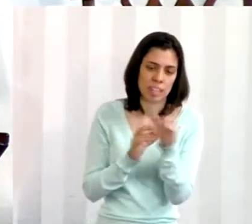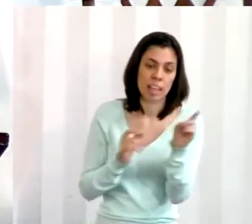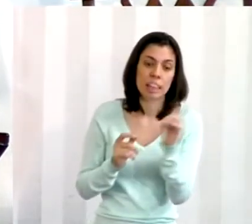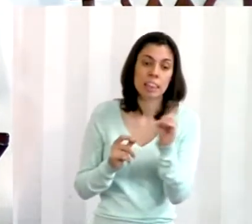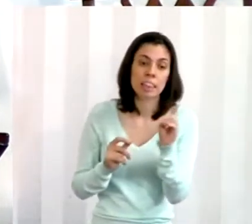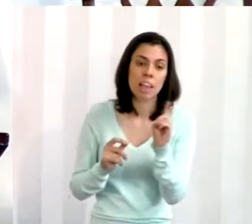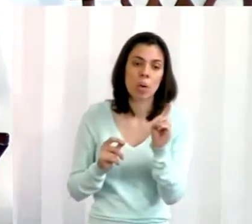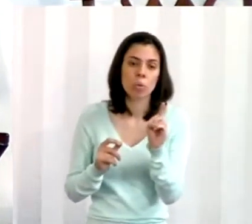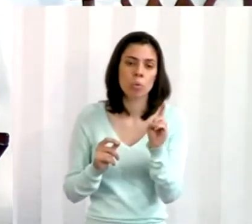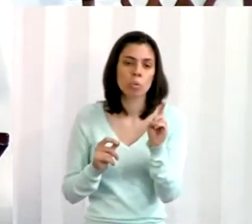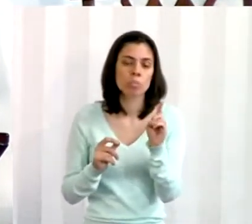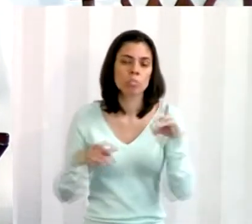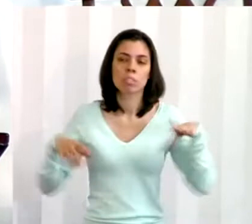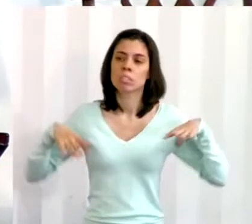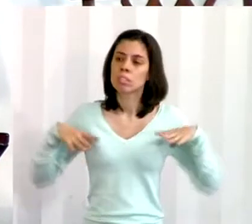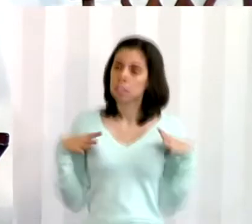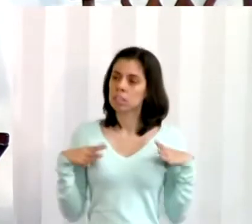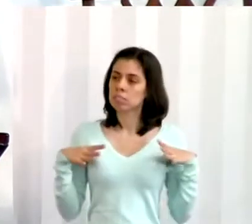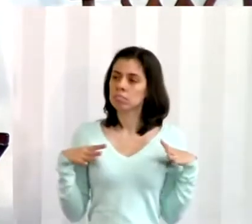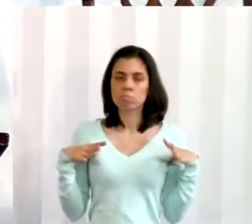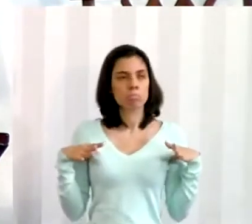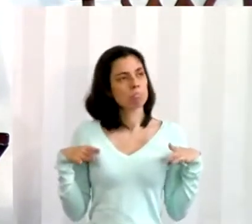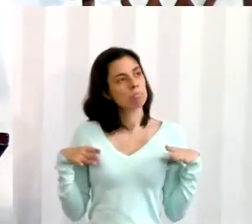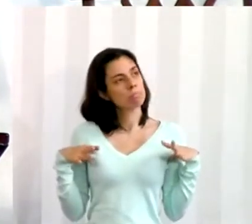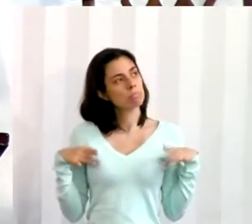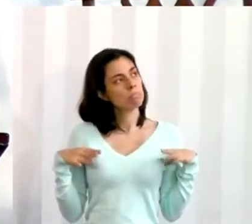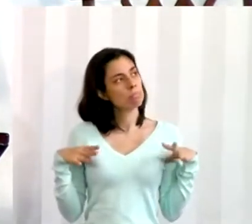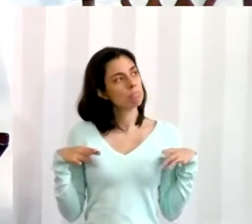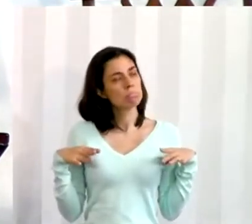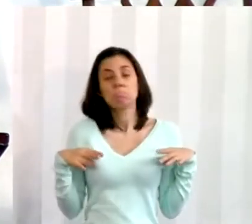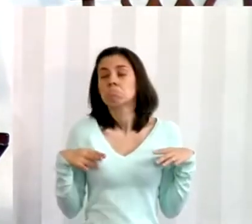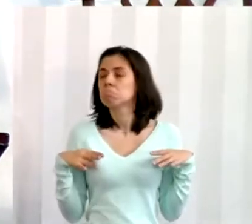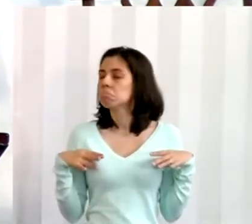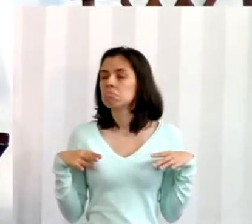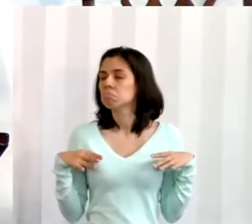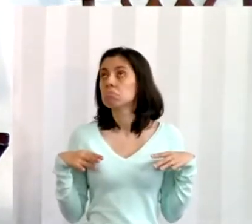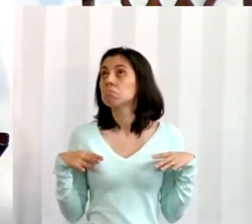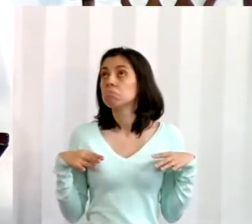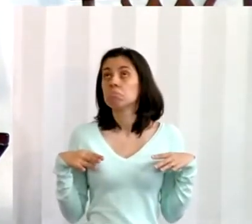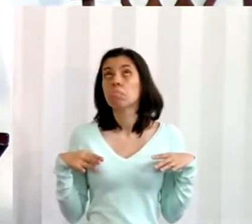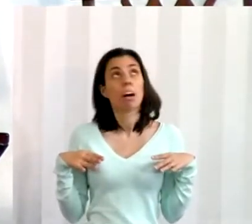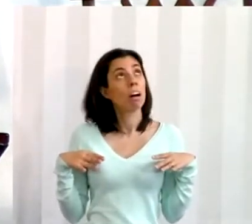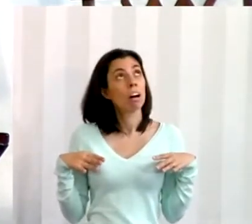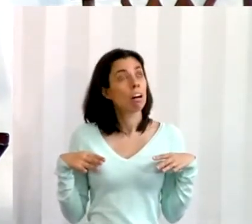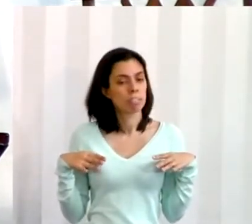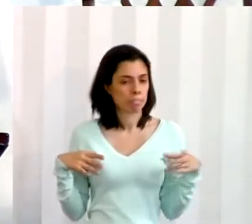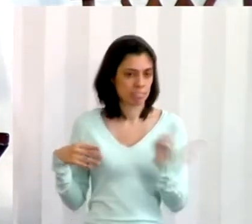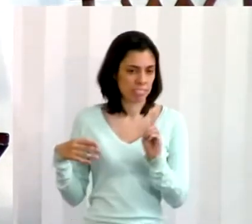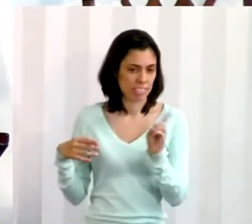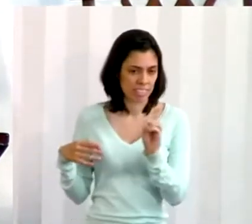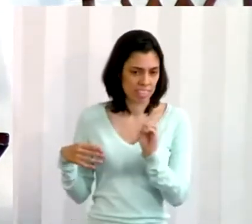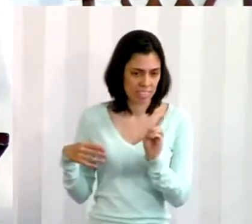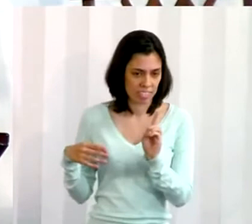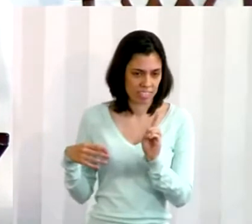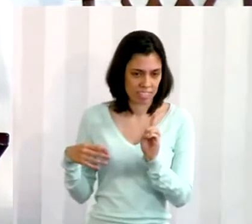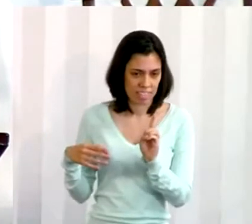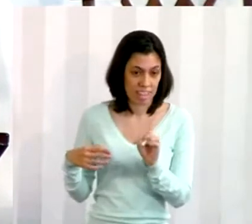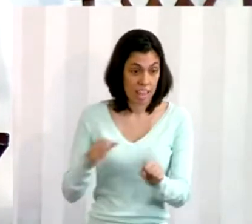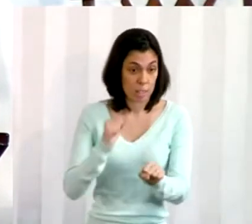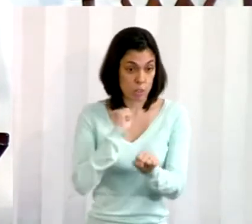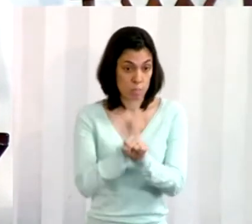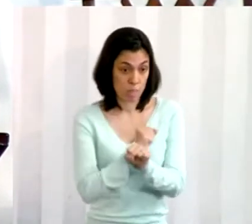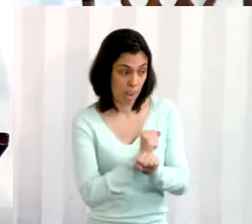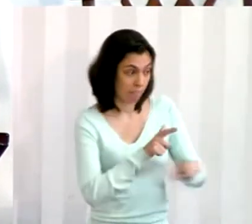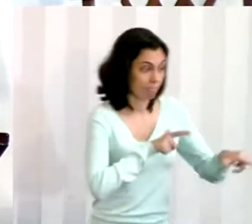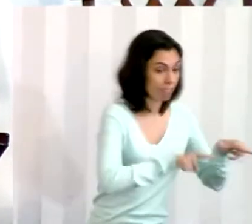passiva, exatamente. Paciência não é assim, tudo bem, eu não me importo com a chegada dele, então eu posso esperar.